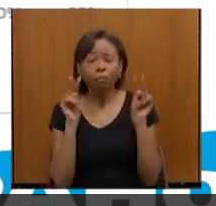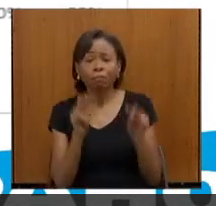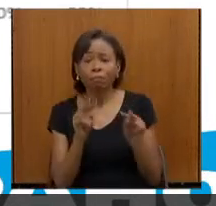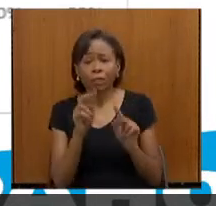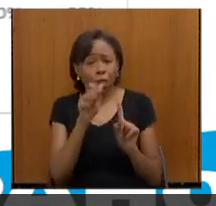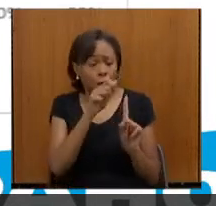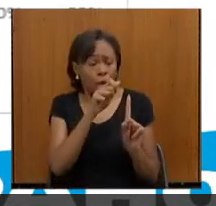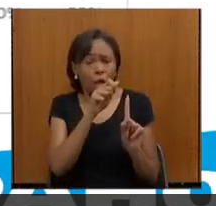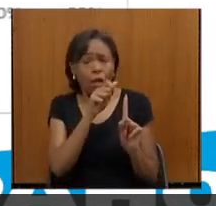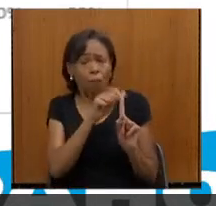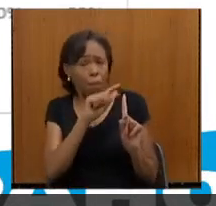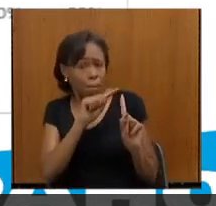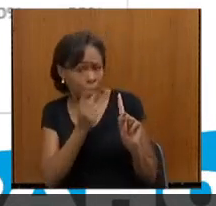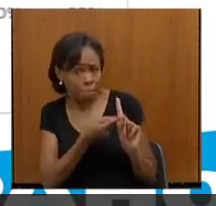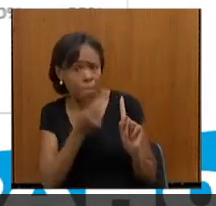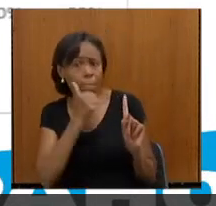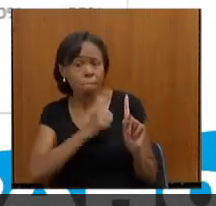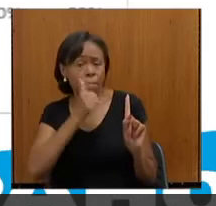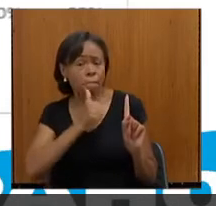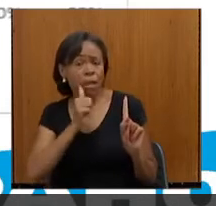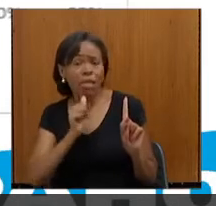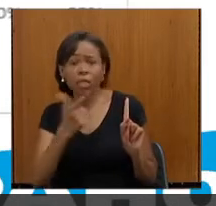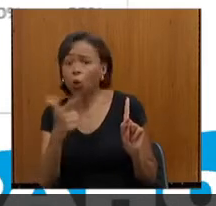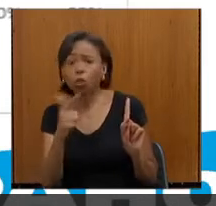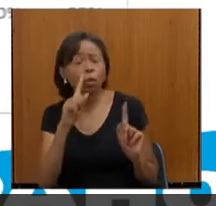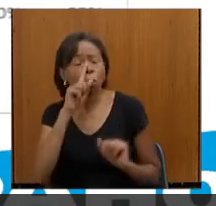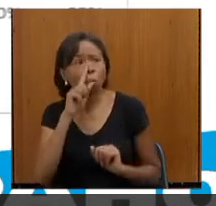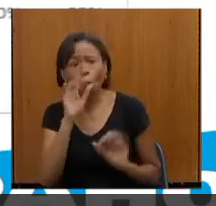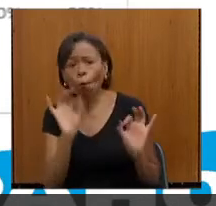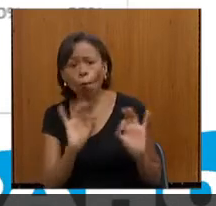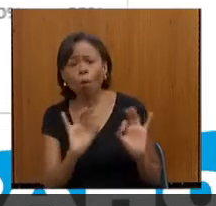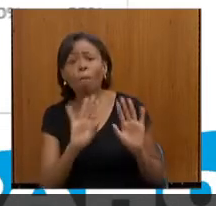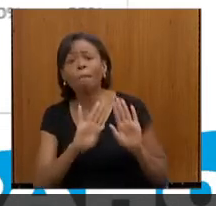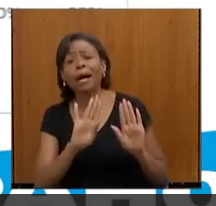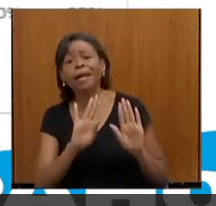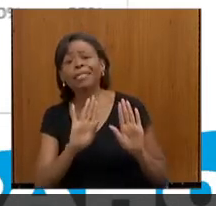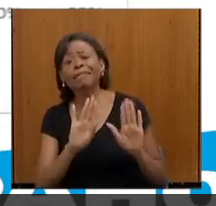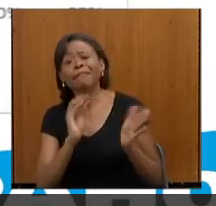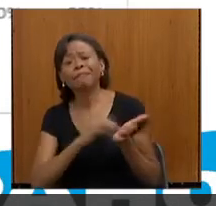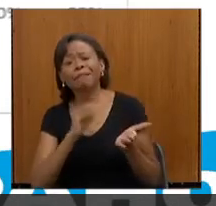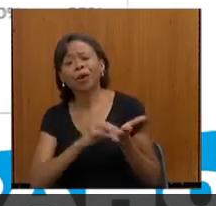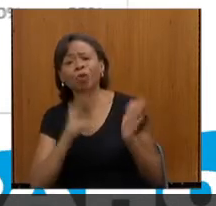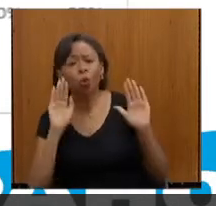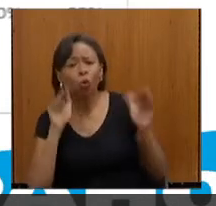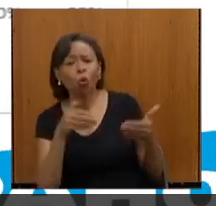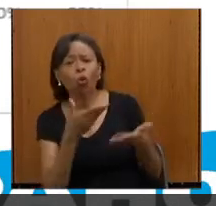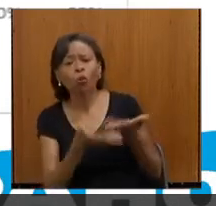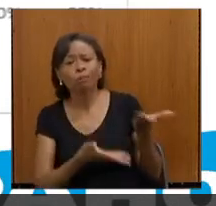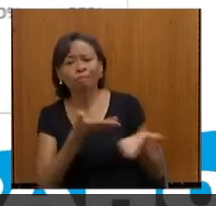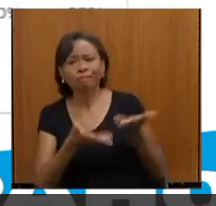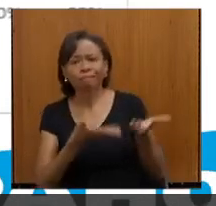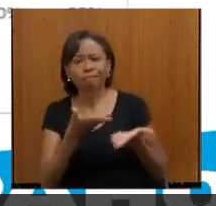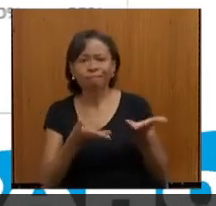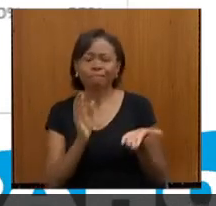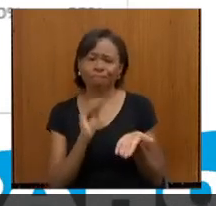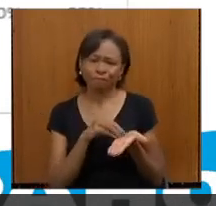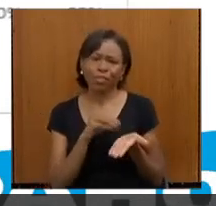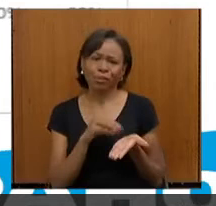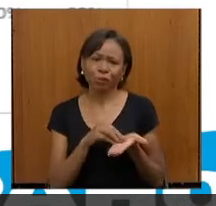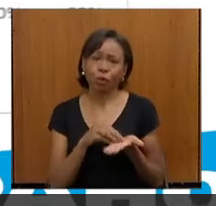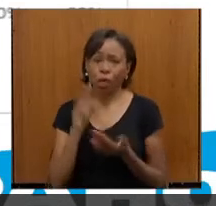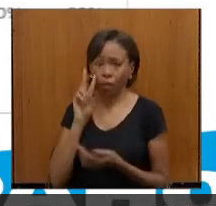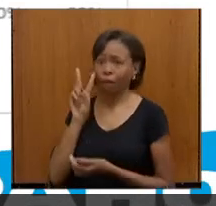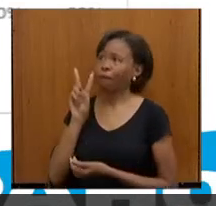risco, mas como ficaram sem nenhuma atenção, vocês podem ver aqui que a gente